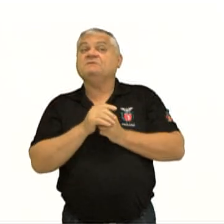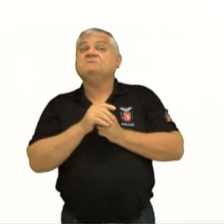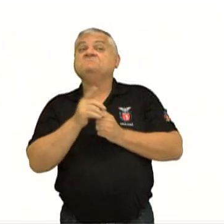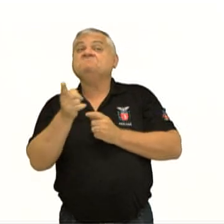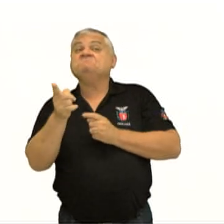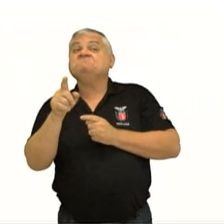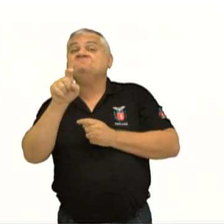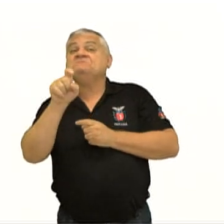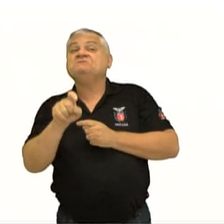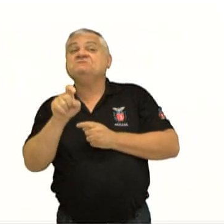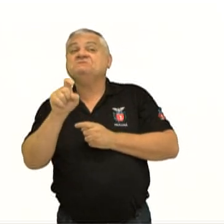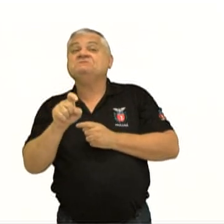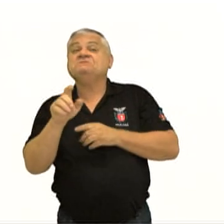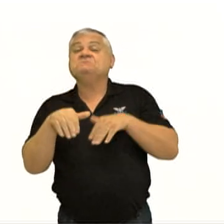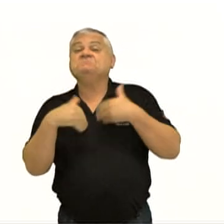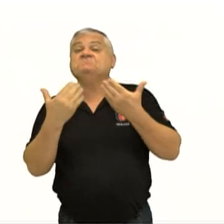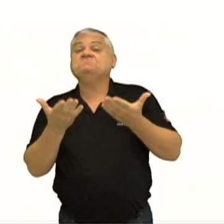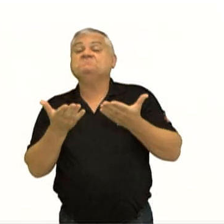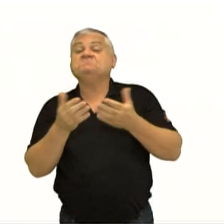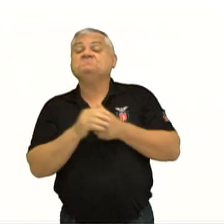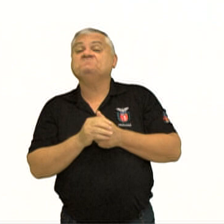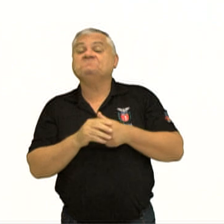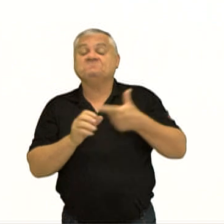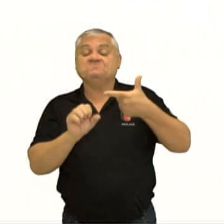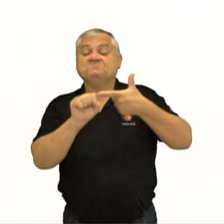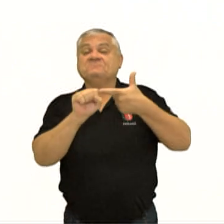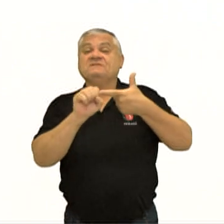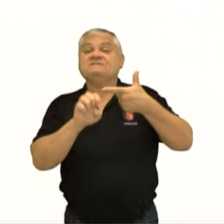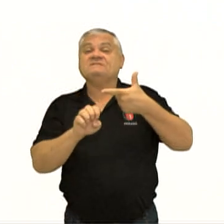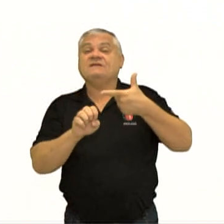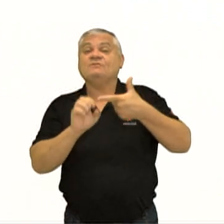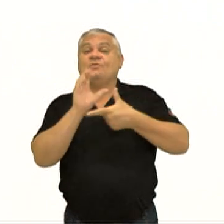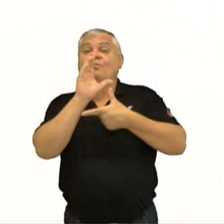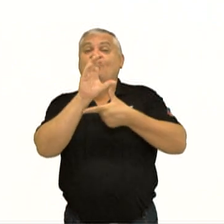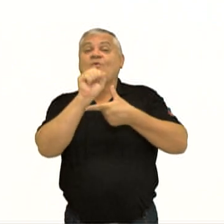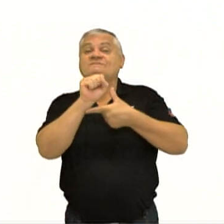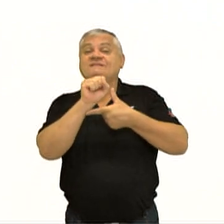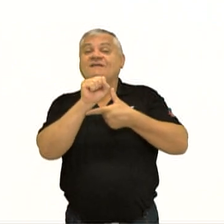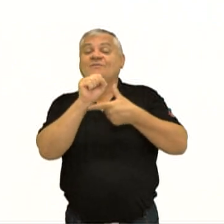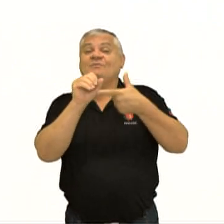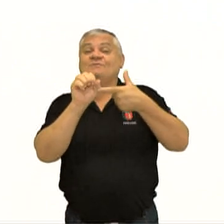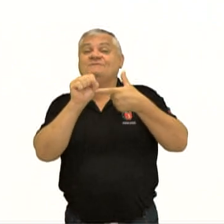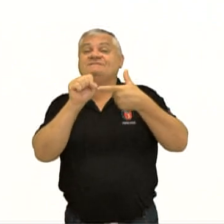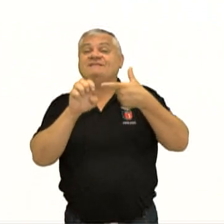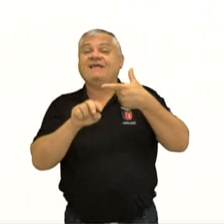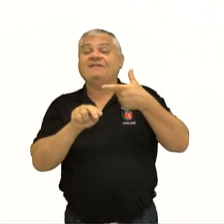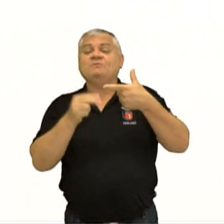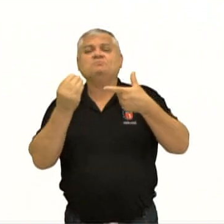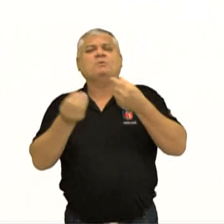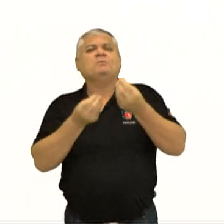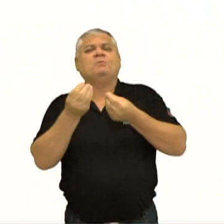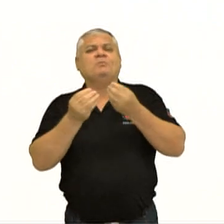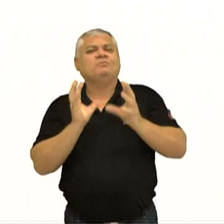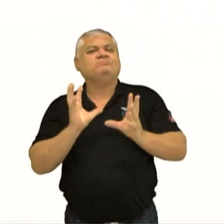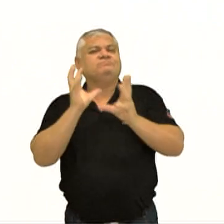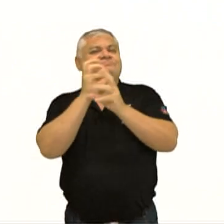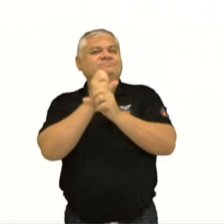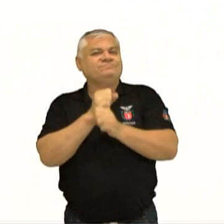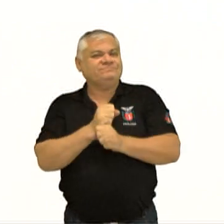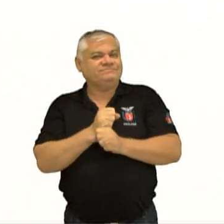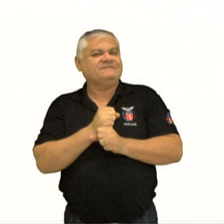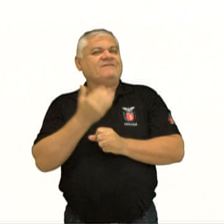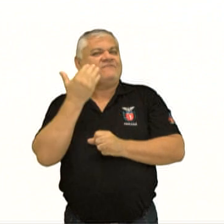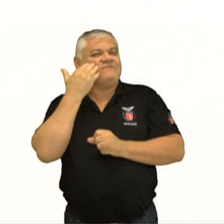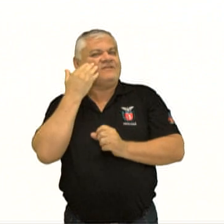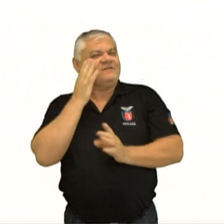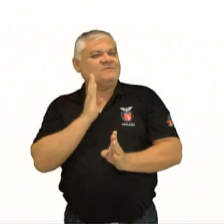quadrante, calcule o valor de seno de x. Importante essa informação do quadrante, porque é por meio do quadrante que você consegue determinar